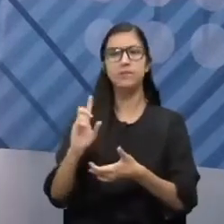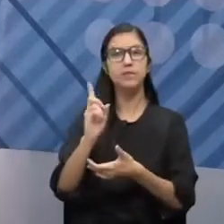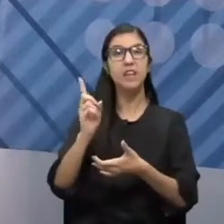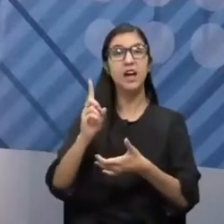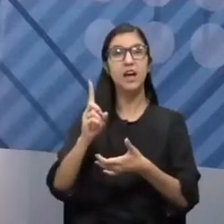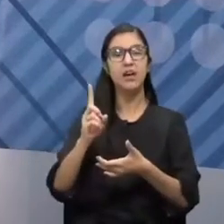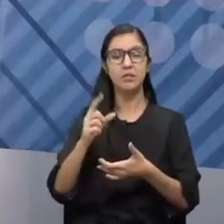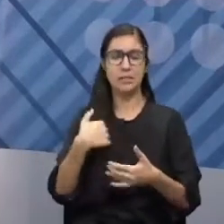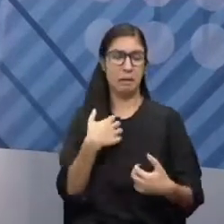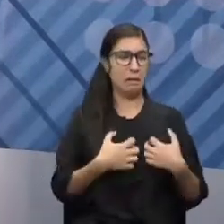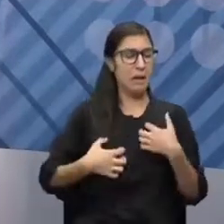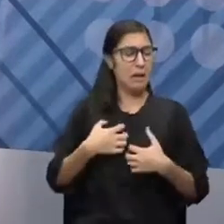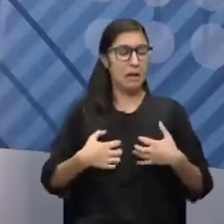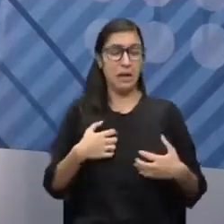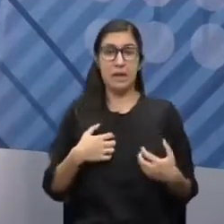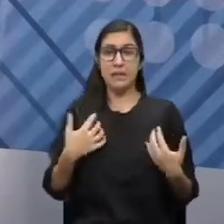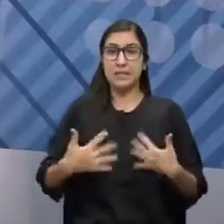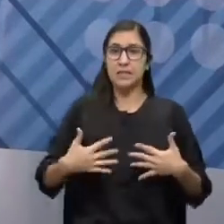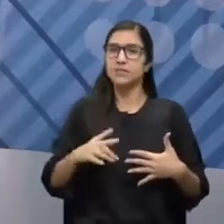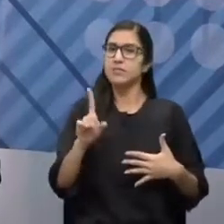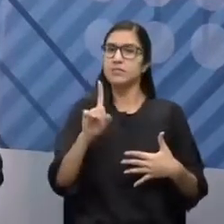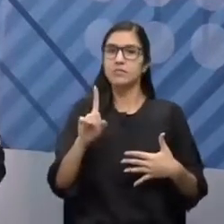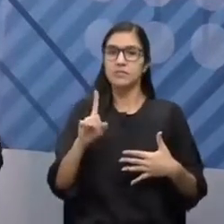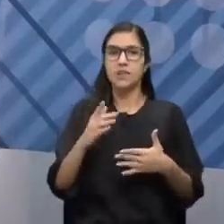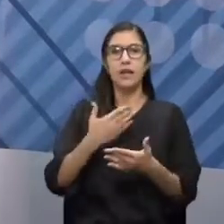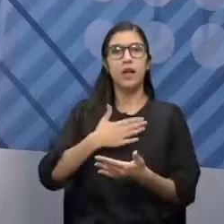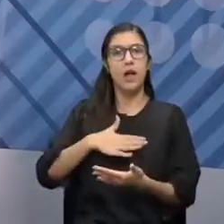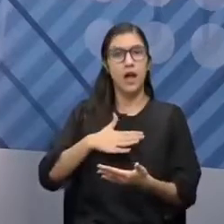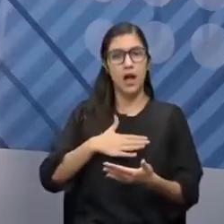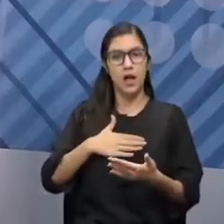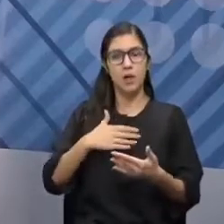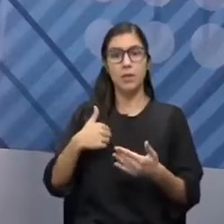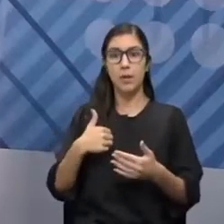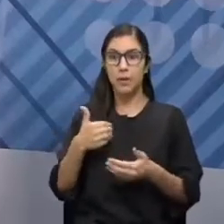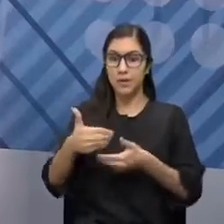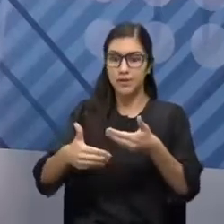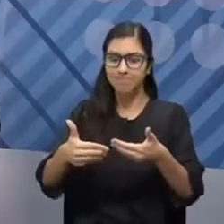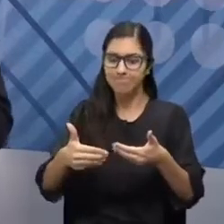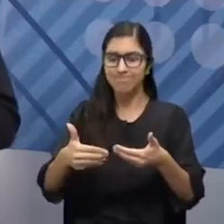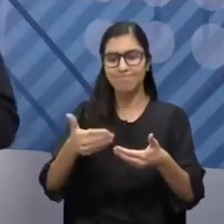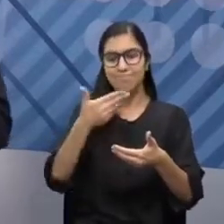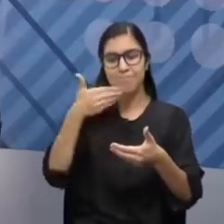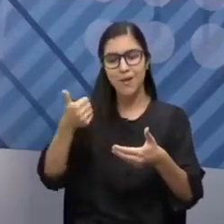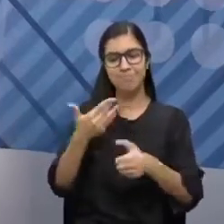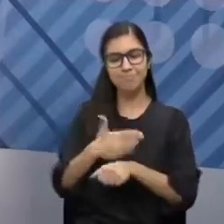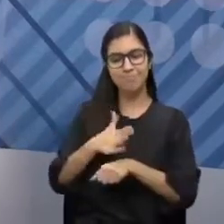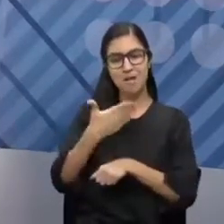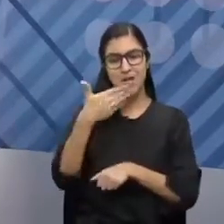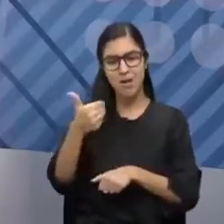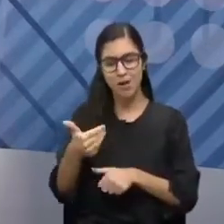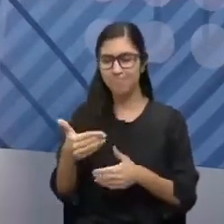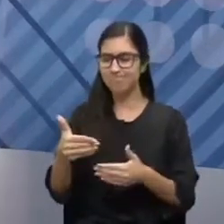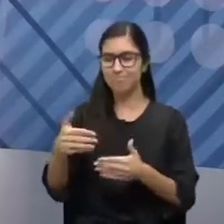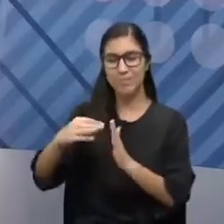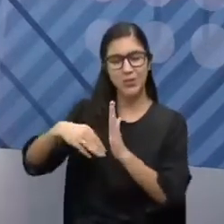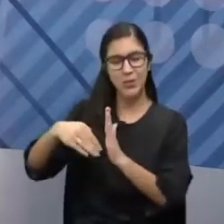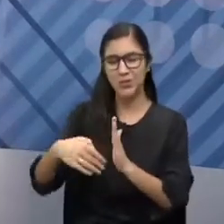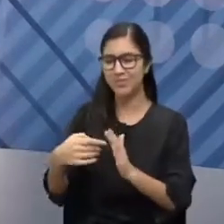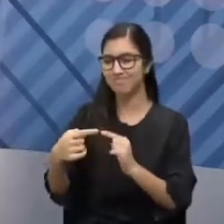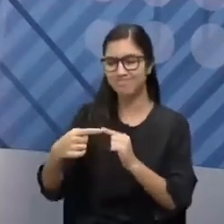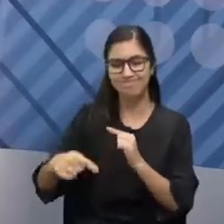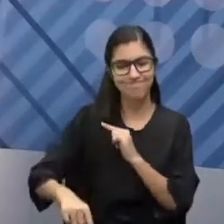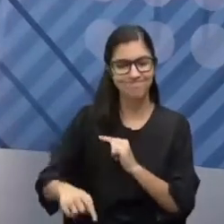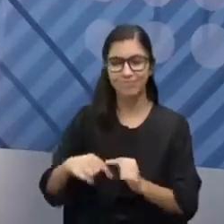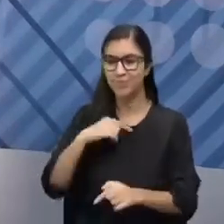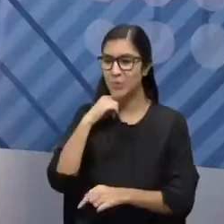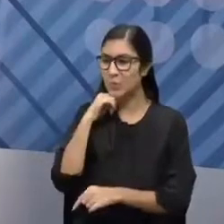a sua frustração, né? Um passinho para frente, às vezes um para trás. Essa metodologia não está dando certo, isso não